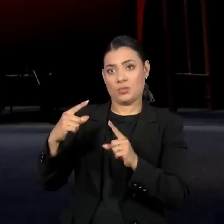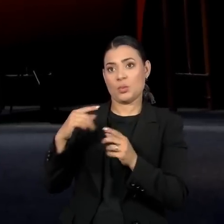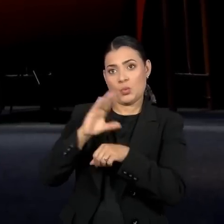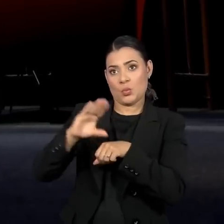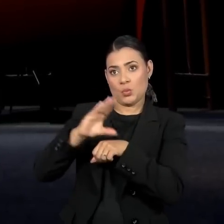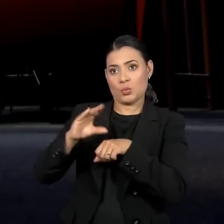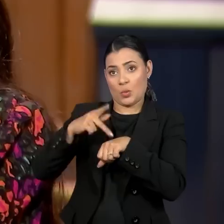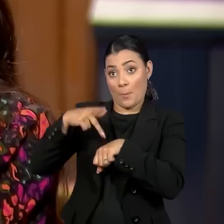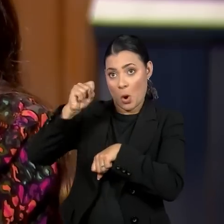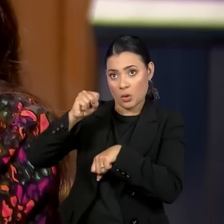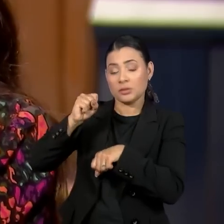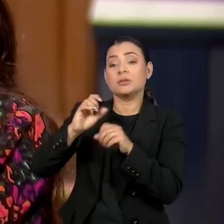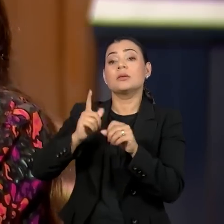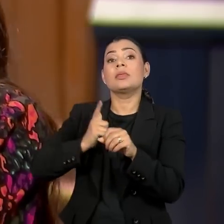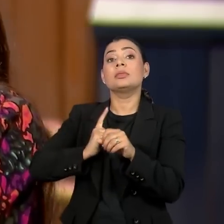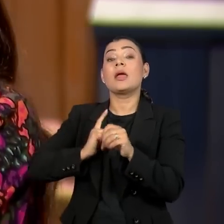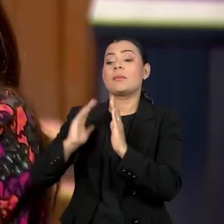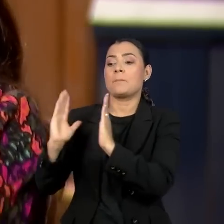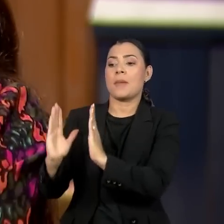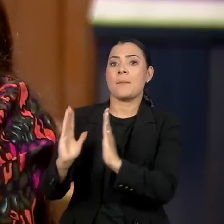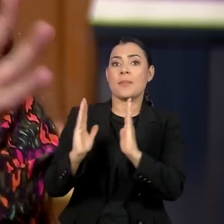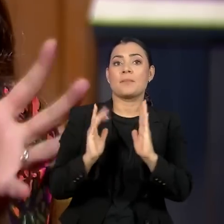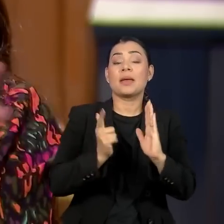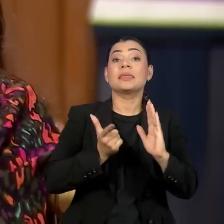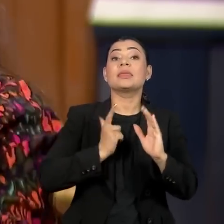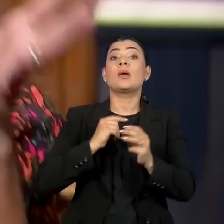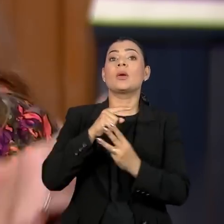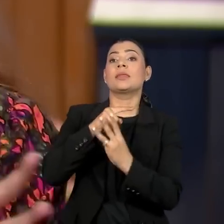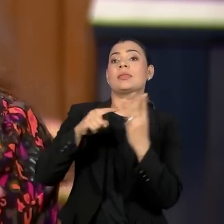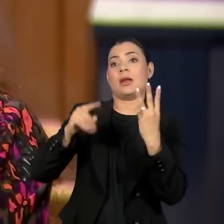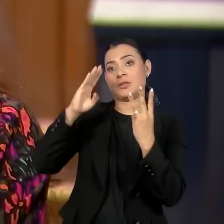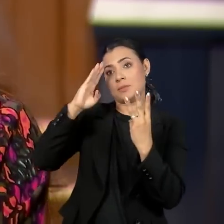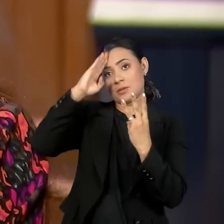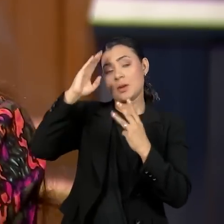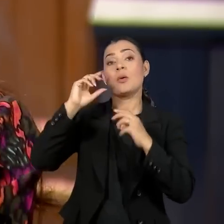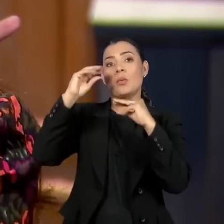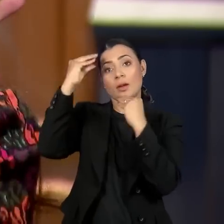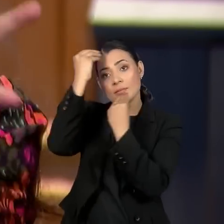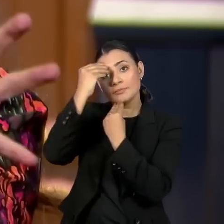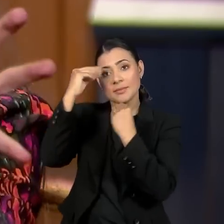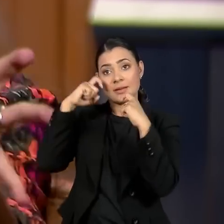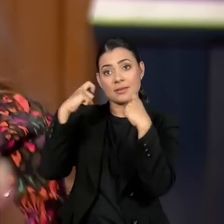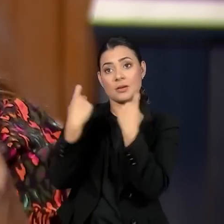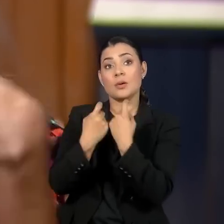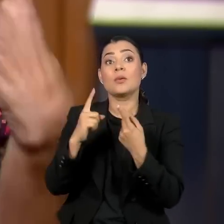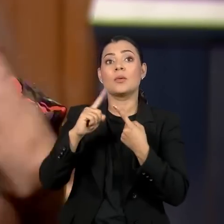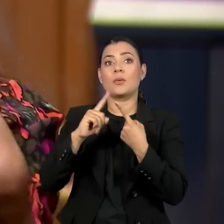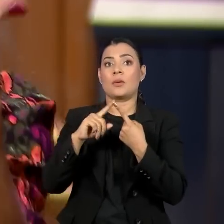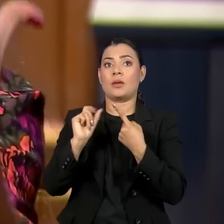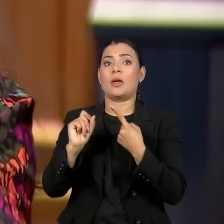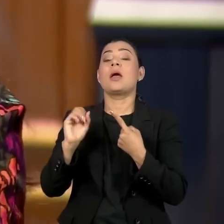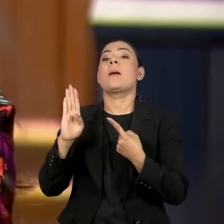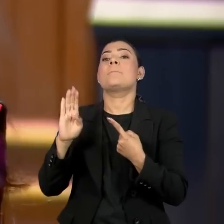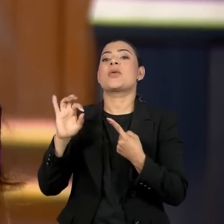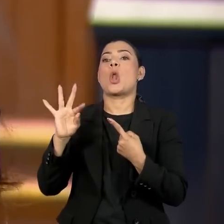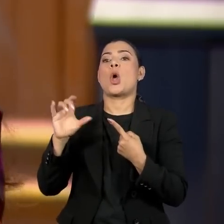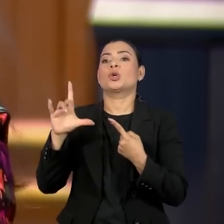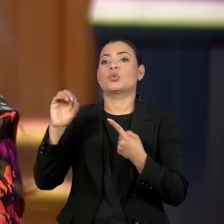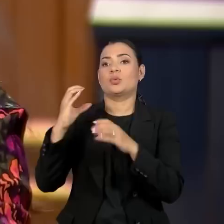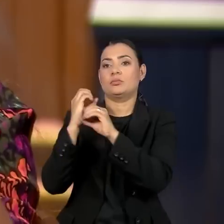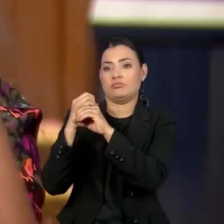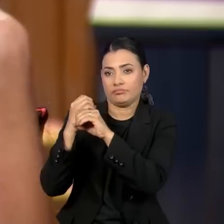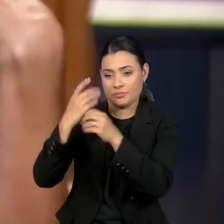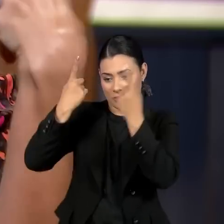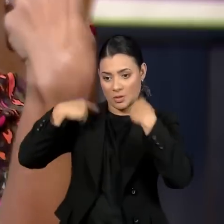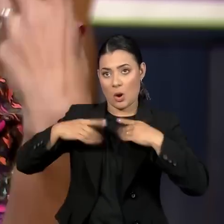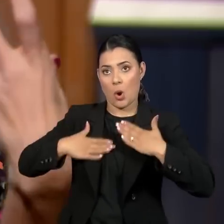vai passar ali por esses 3, digamos, aspectos da sexualidade. Então, bio, a gente vai entender o corpo enquanto